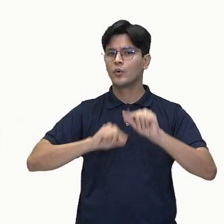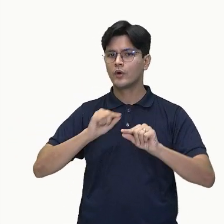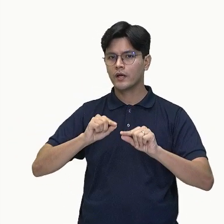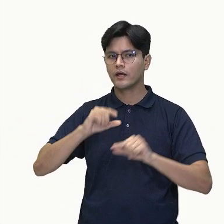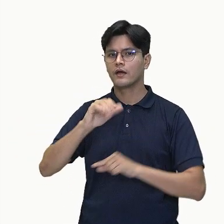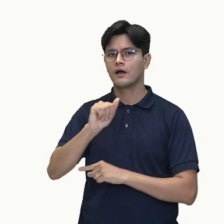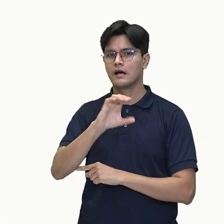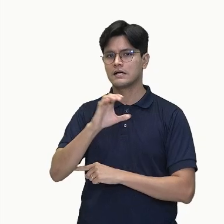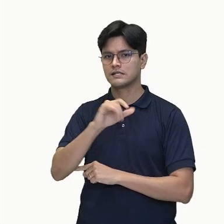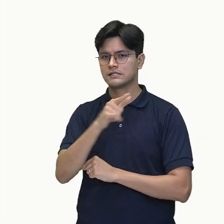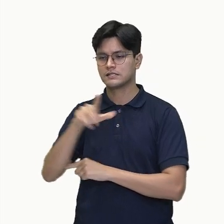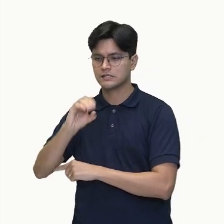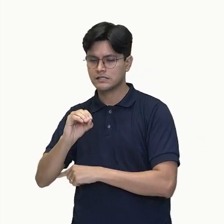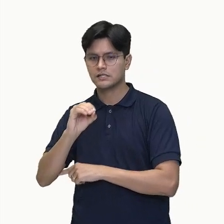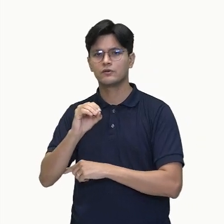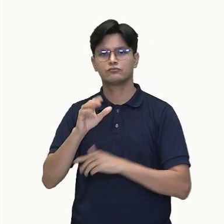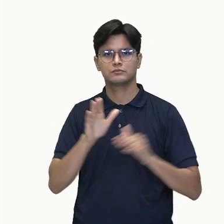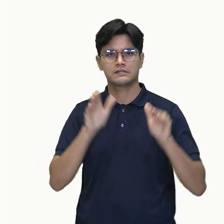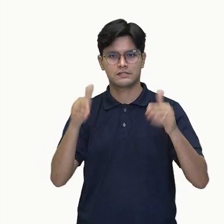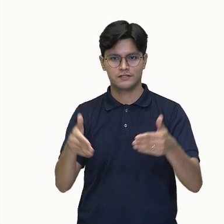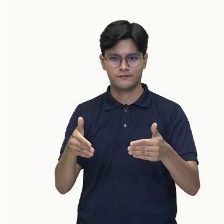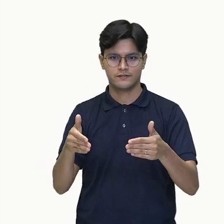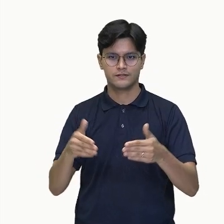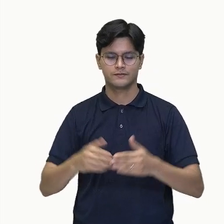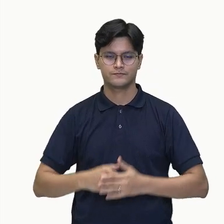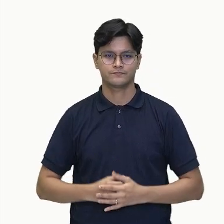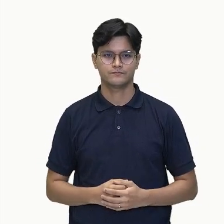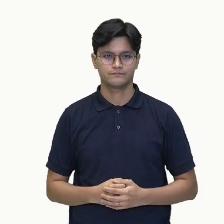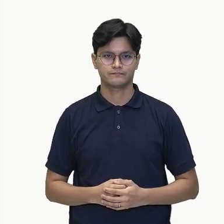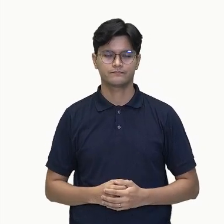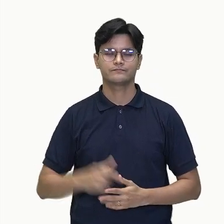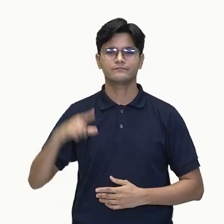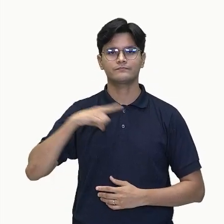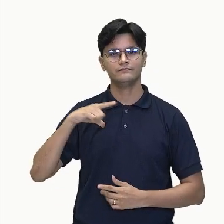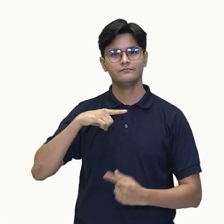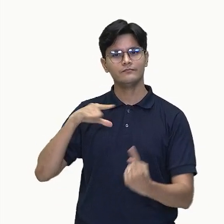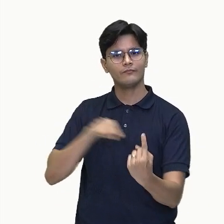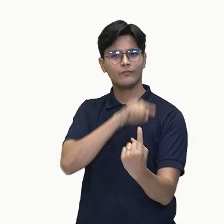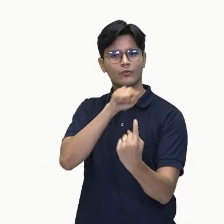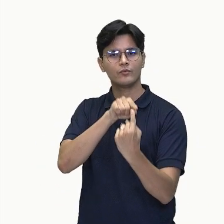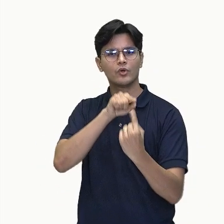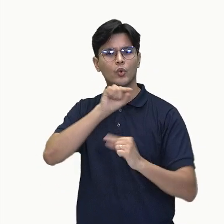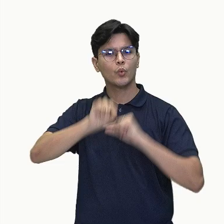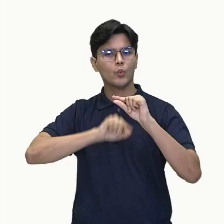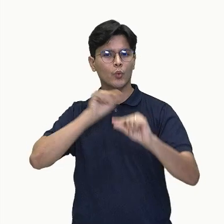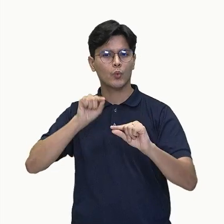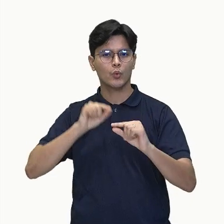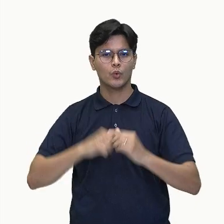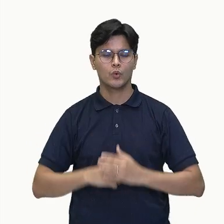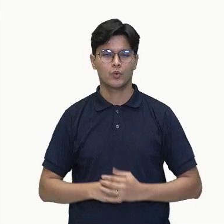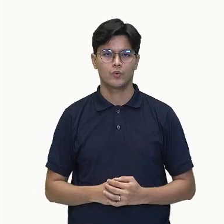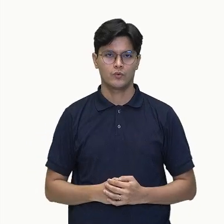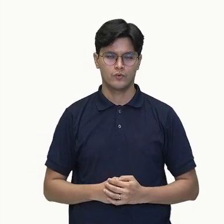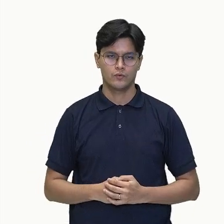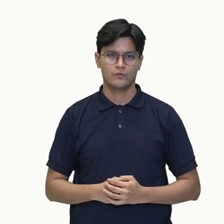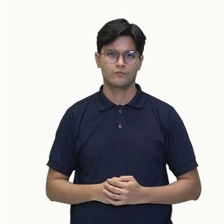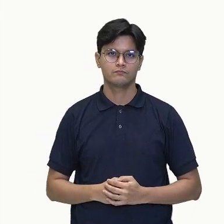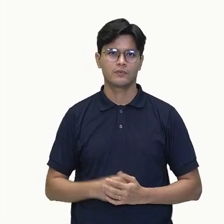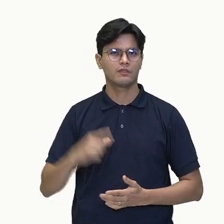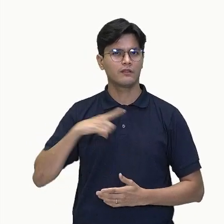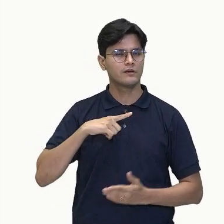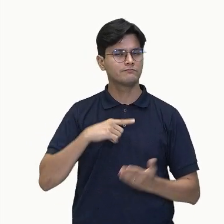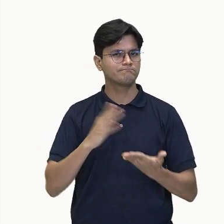ação, né, e ele tem aí como finalidade trazer para a gente algumas